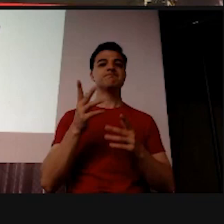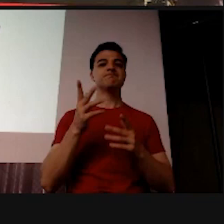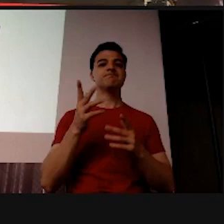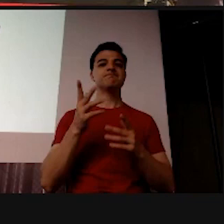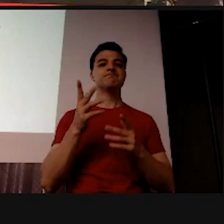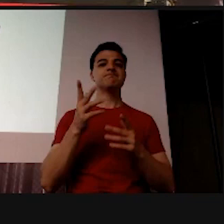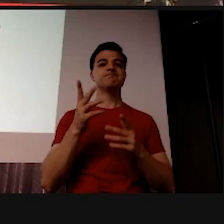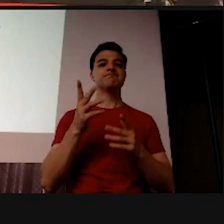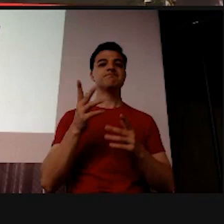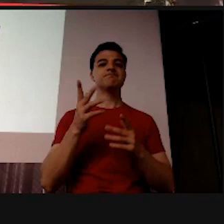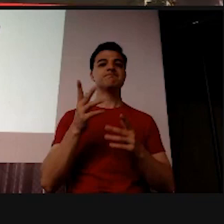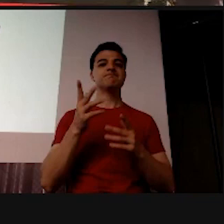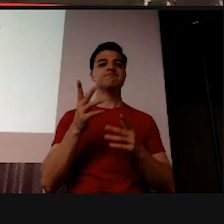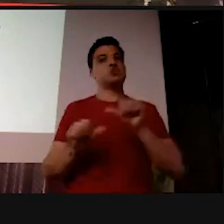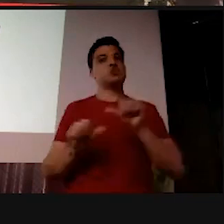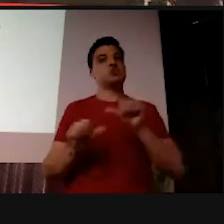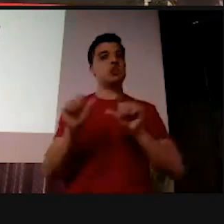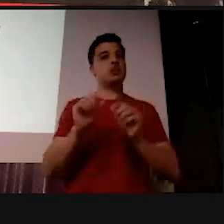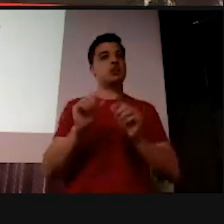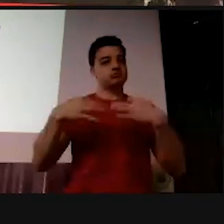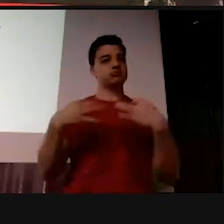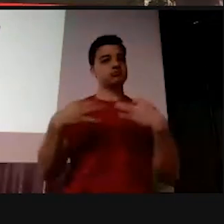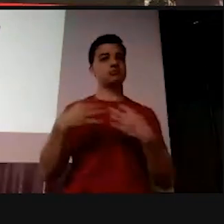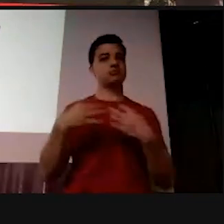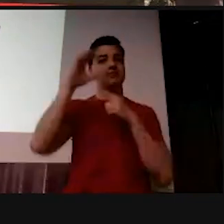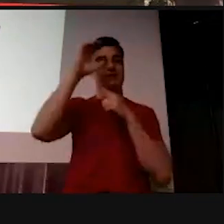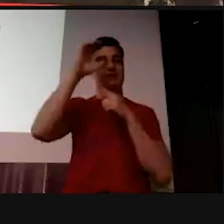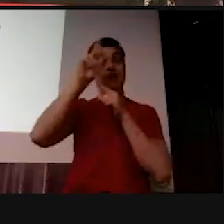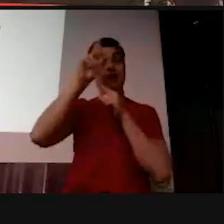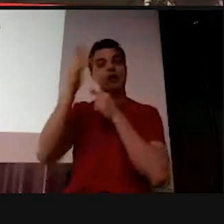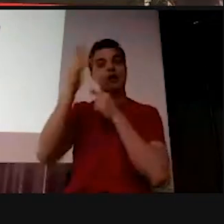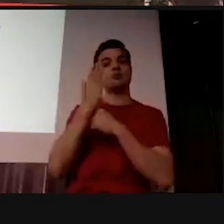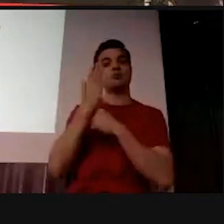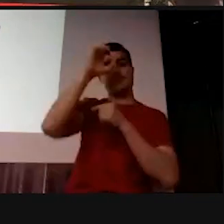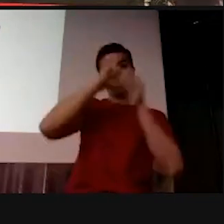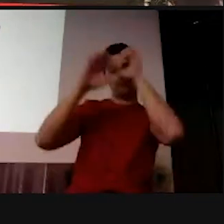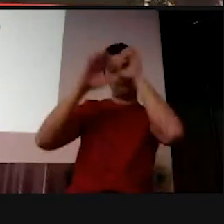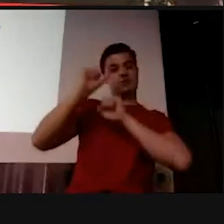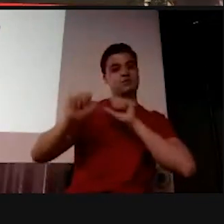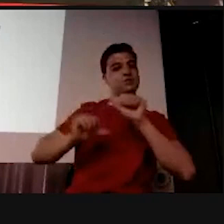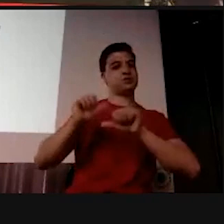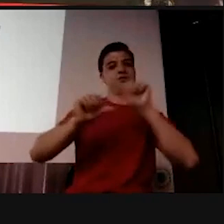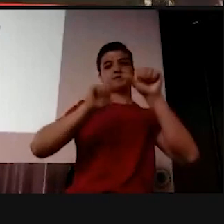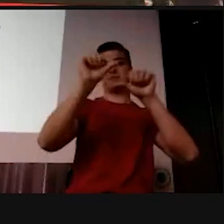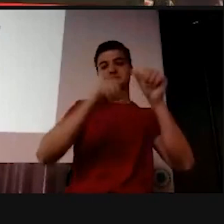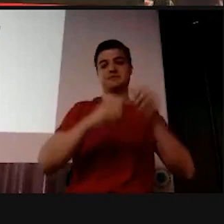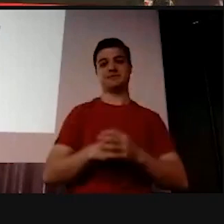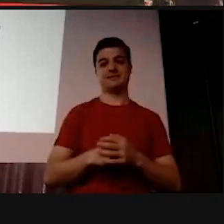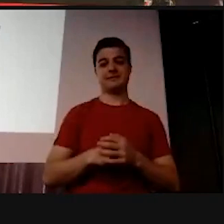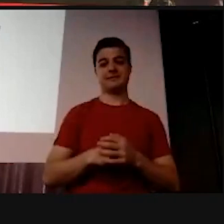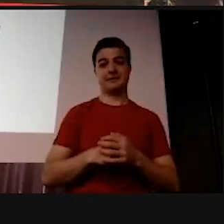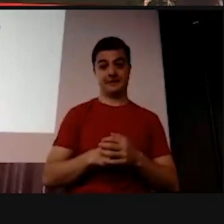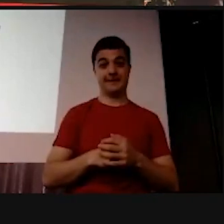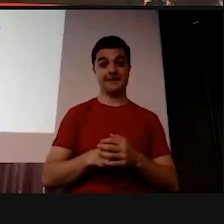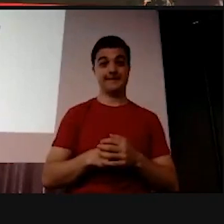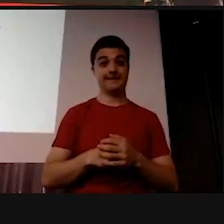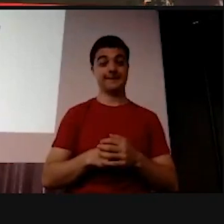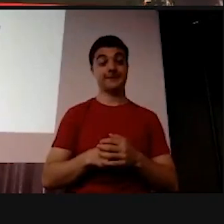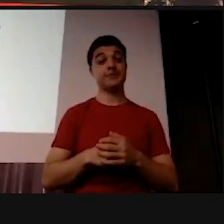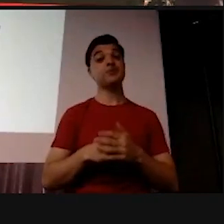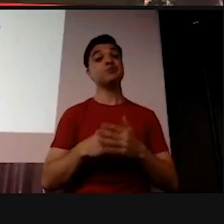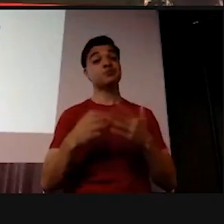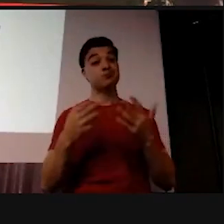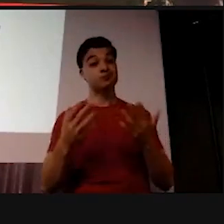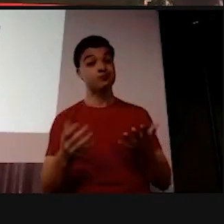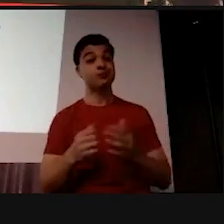mural que eu coloco ali na minha área e eu escrevo ali, olha, eu estava fazendo tal projeto